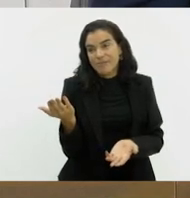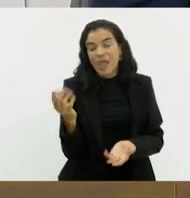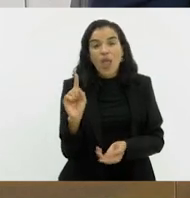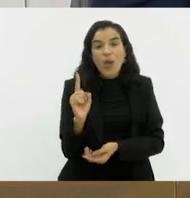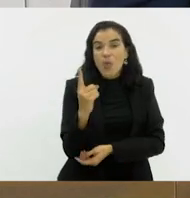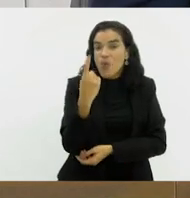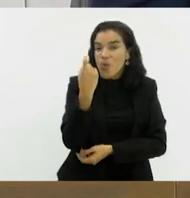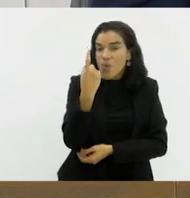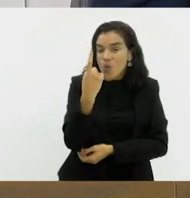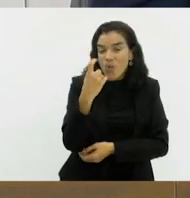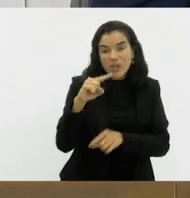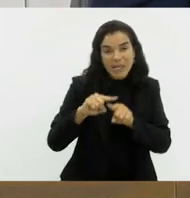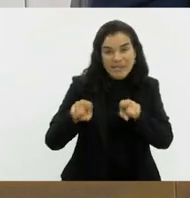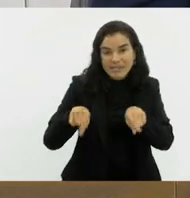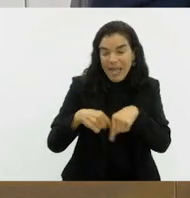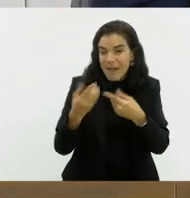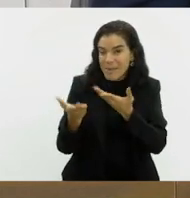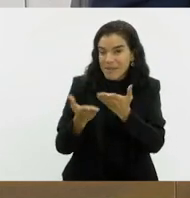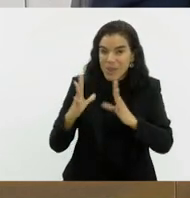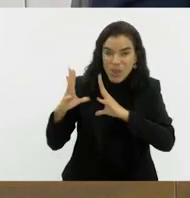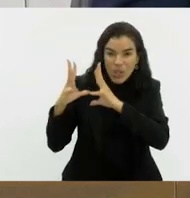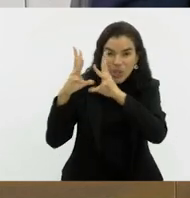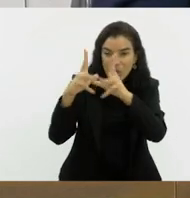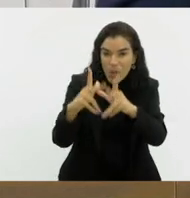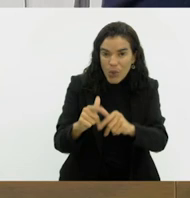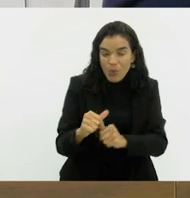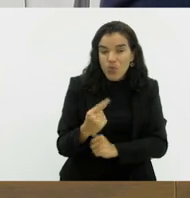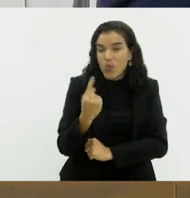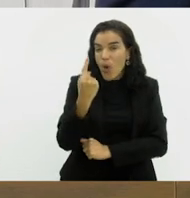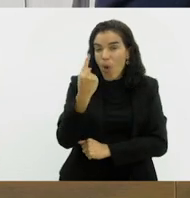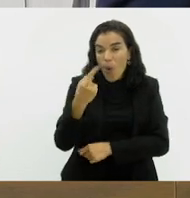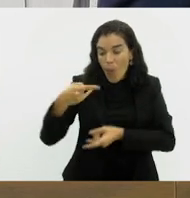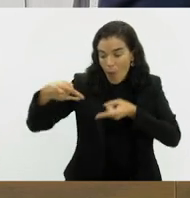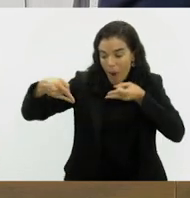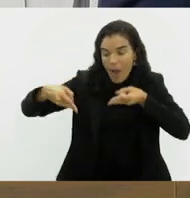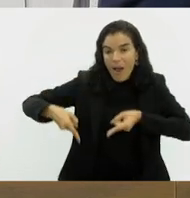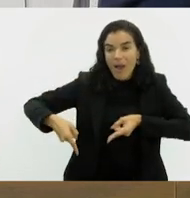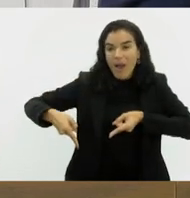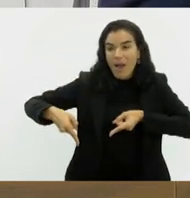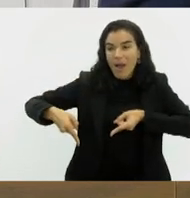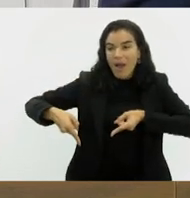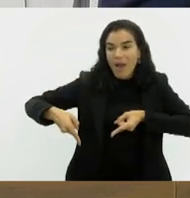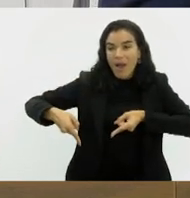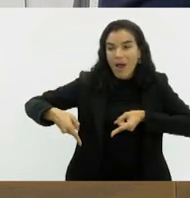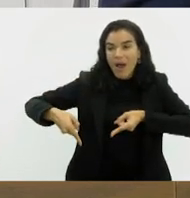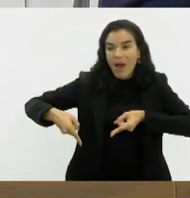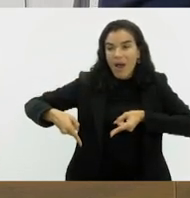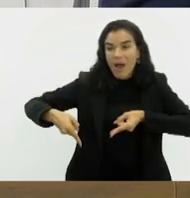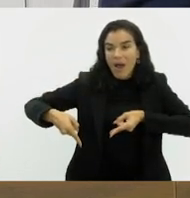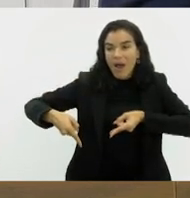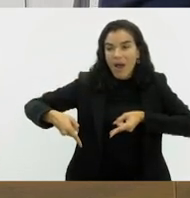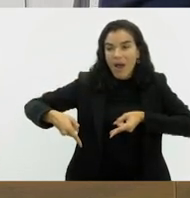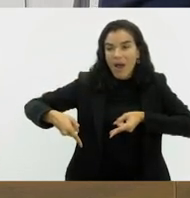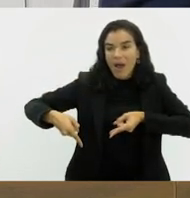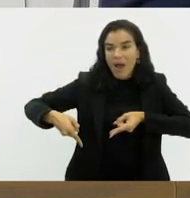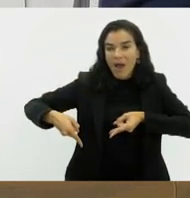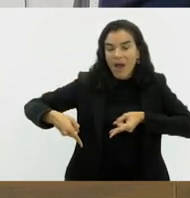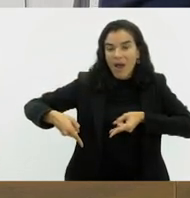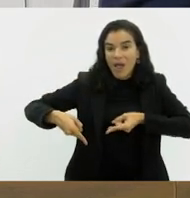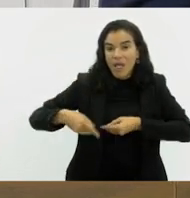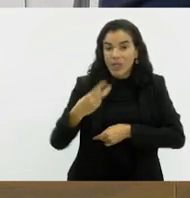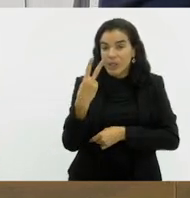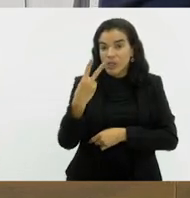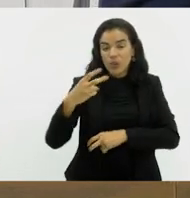sala de estabilização para atendimento de todo mundo, que tem uma maca, uma cama e